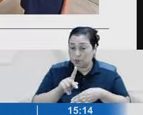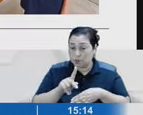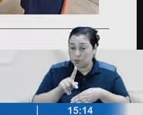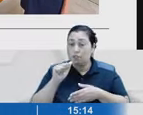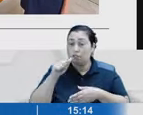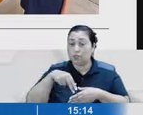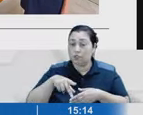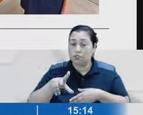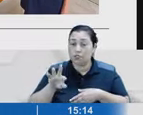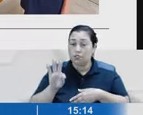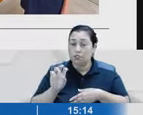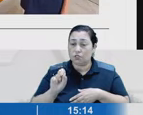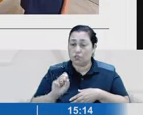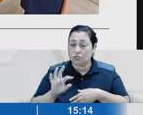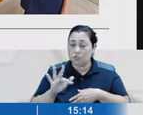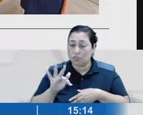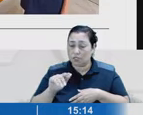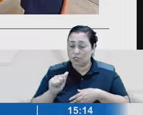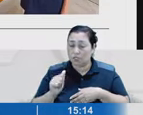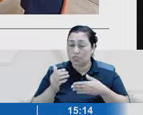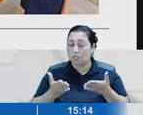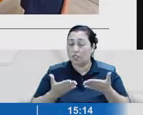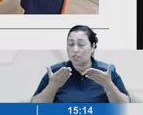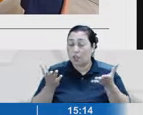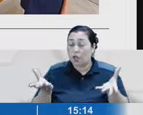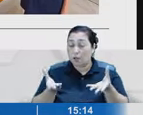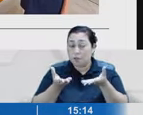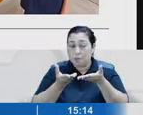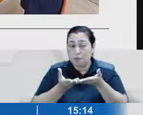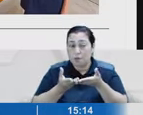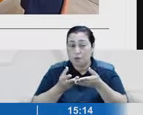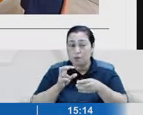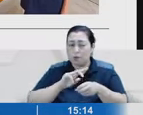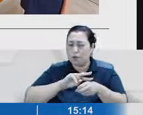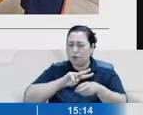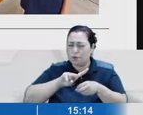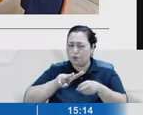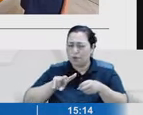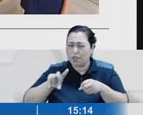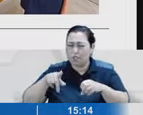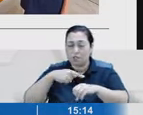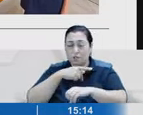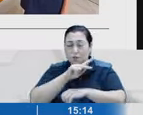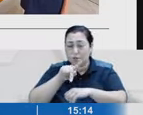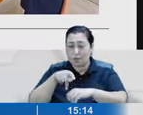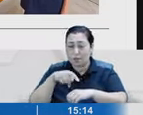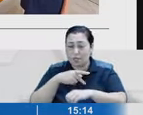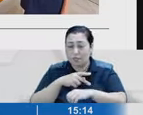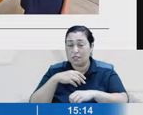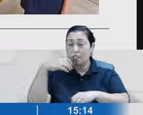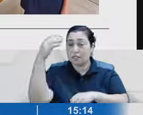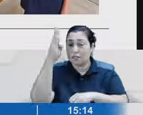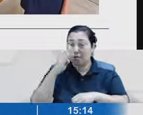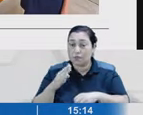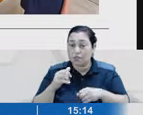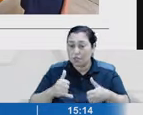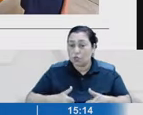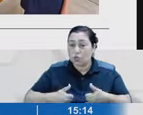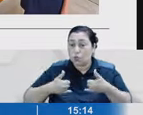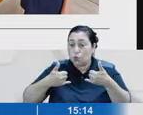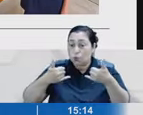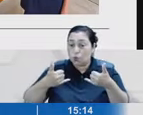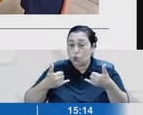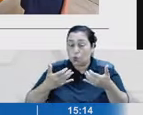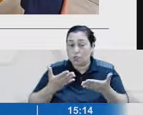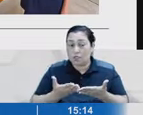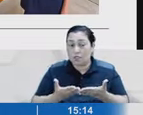recebeu prêmios nos Estados Unidos, na Inglaterra. Ela é uma brasileira que a gente tem que se orgulhar.